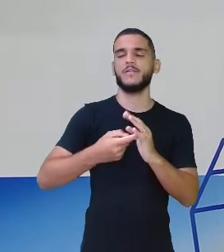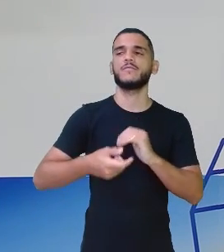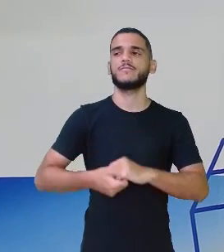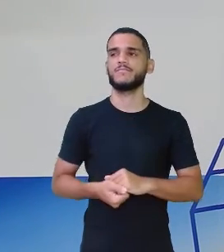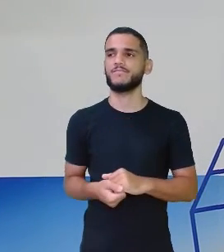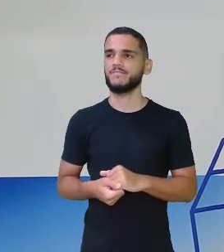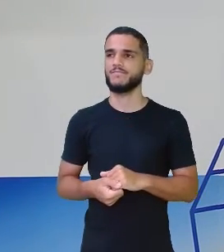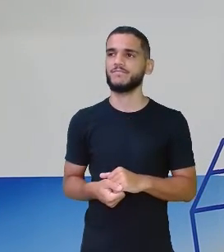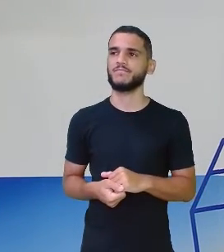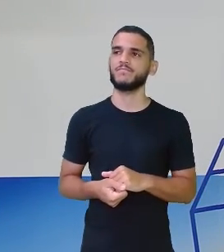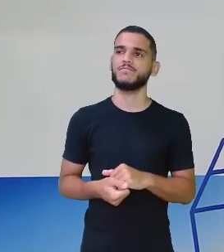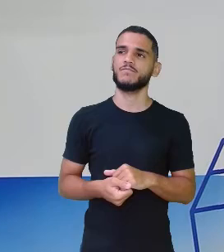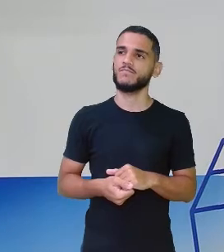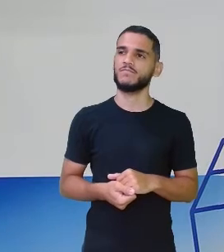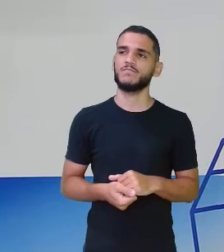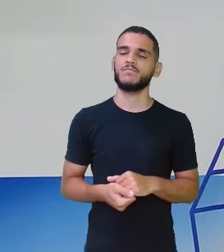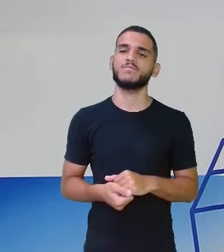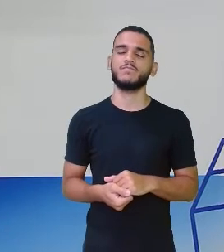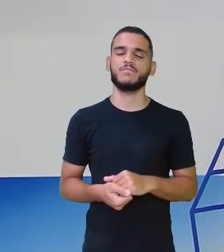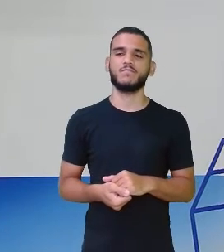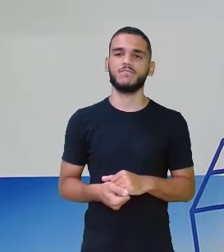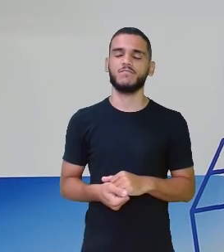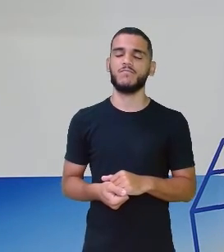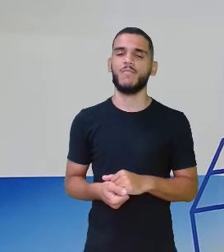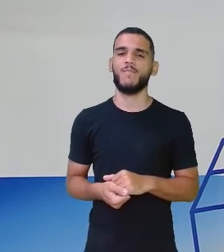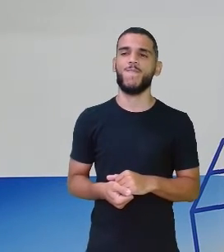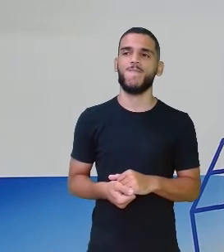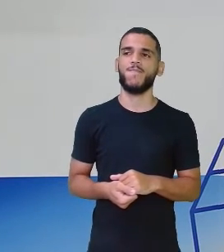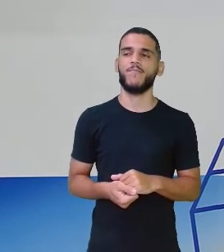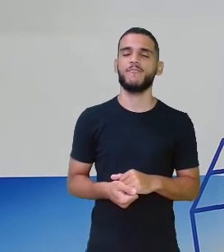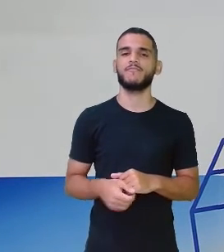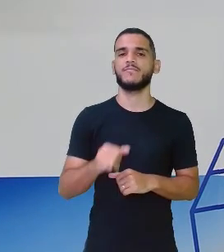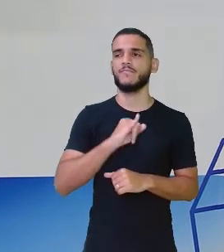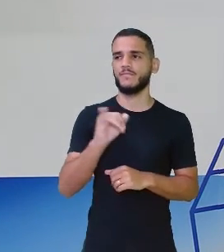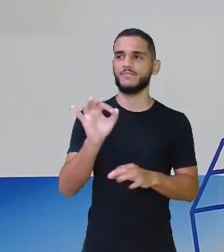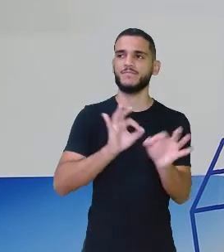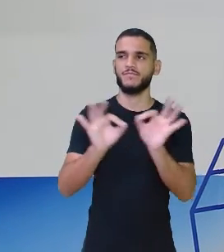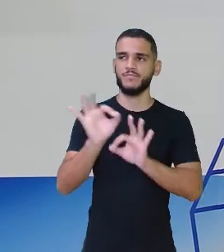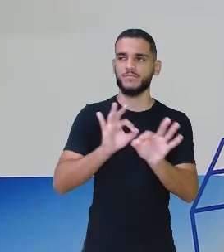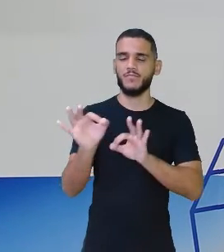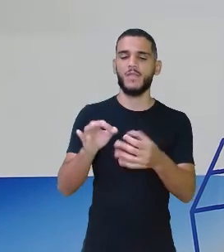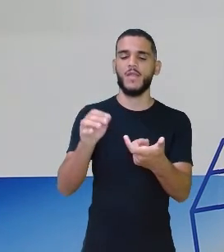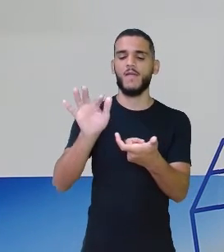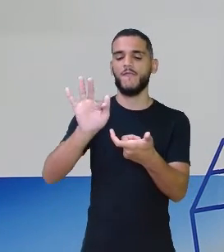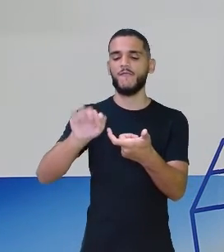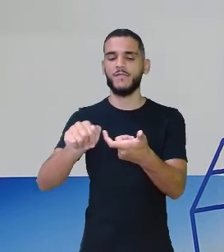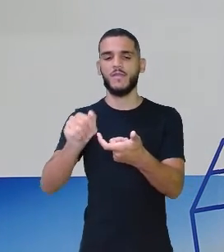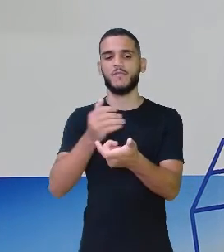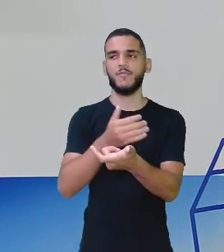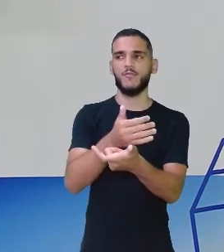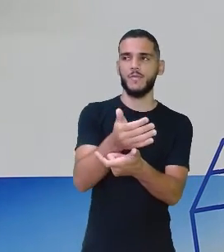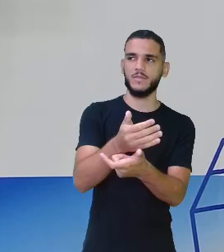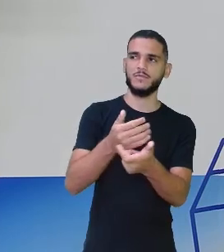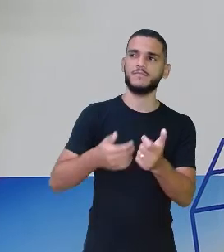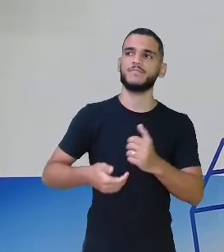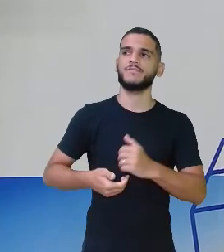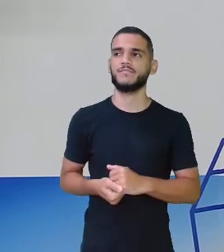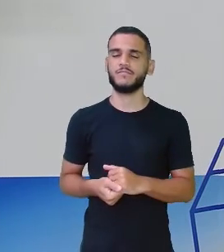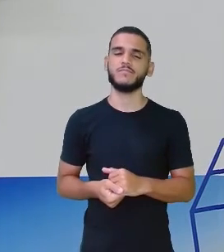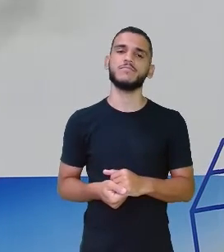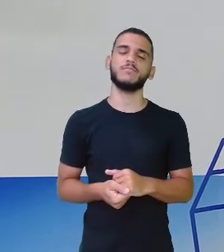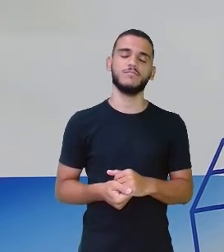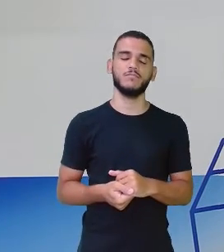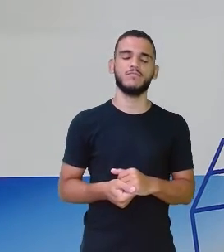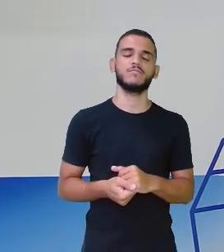penúltima, última, penúltima. Se eu contar de trás para frente, primeira, segunda,